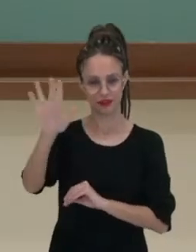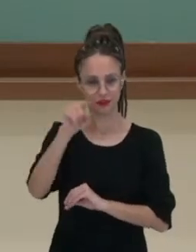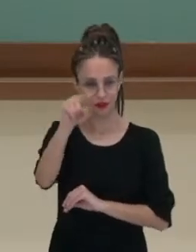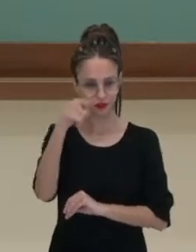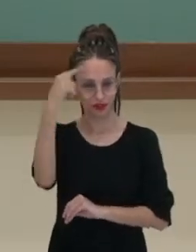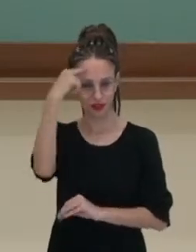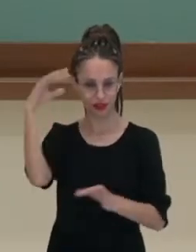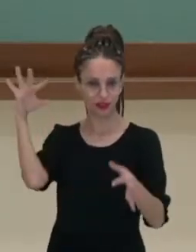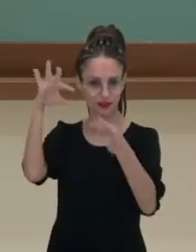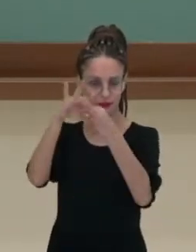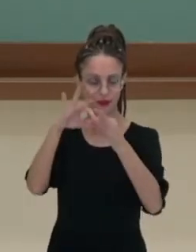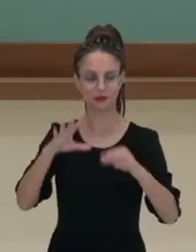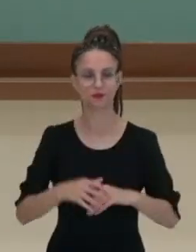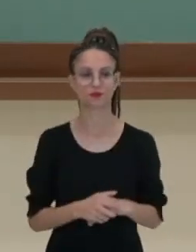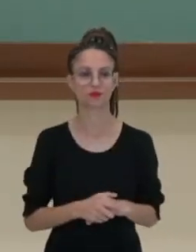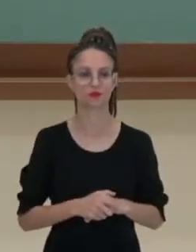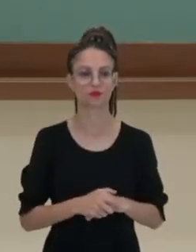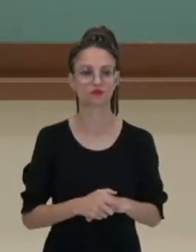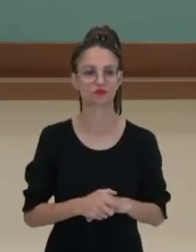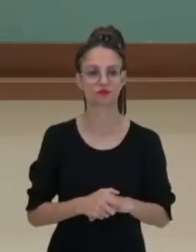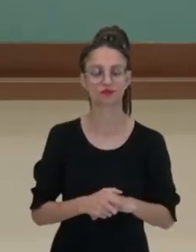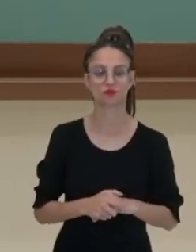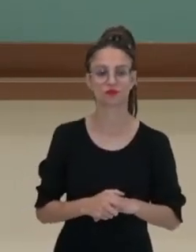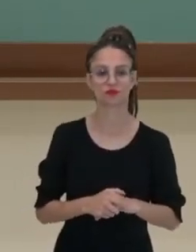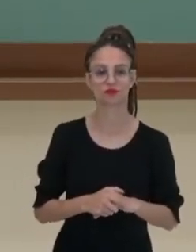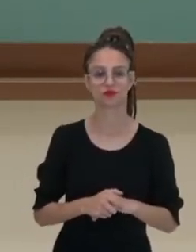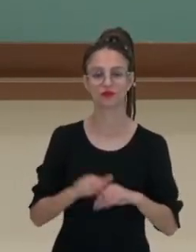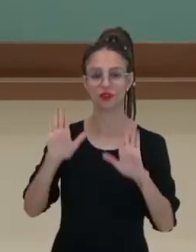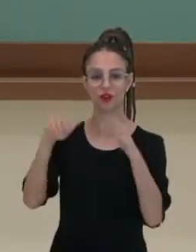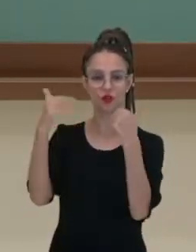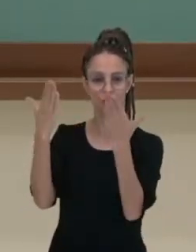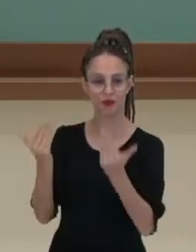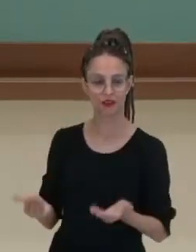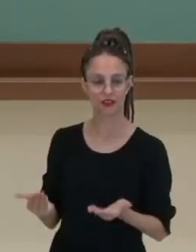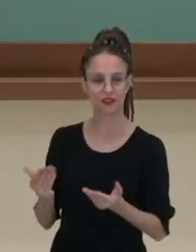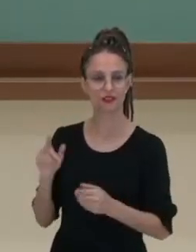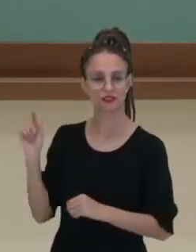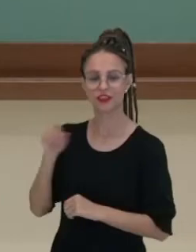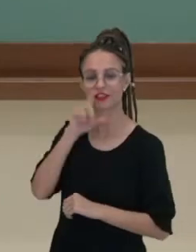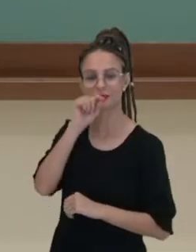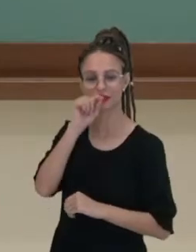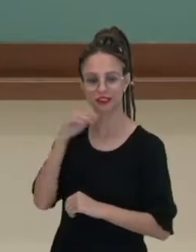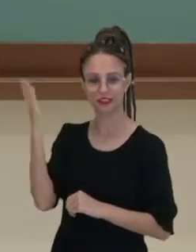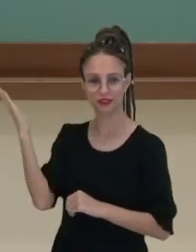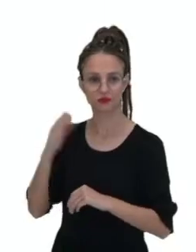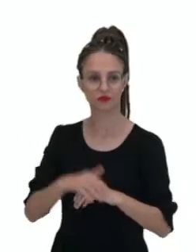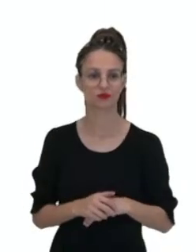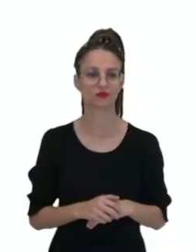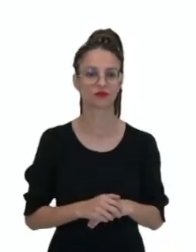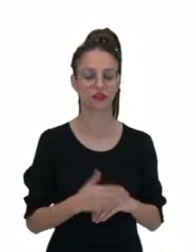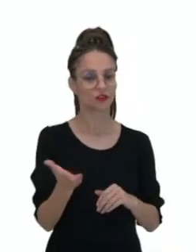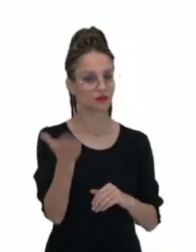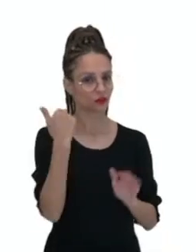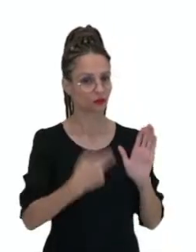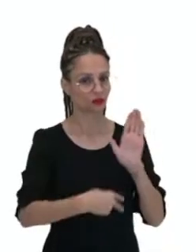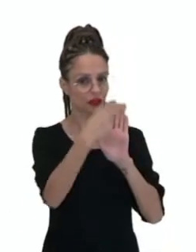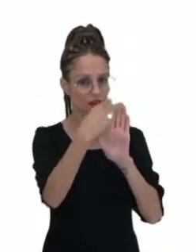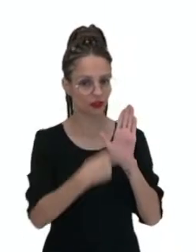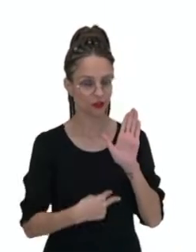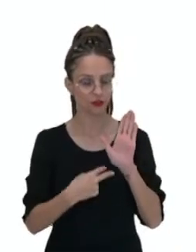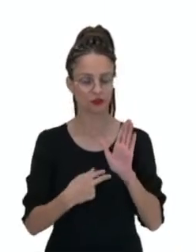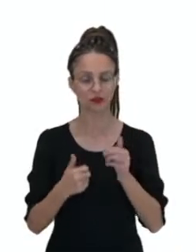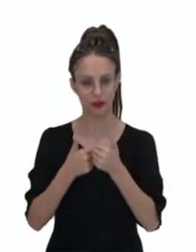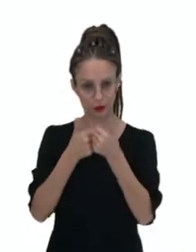lembrar de alguns pássaros, né? Dentre eles aqui nossa homenagem aos colibris. Então vamos à leitura do poema, acompanhem